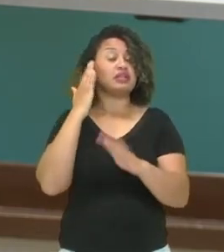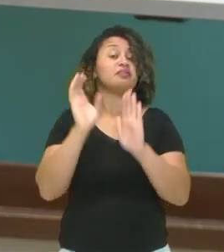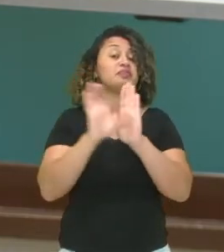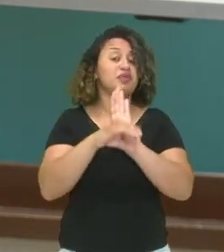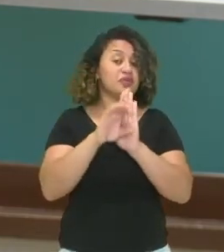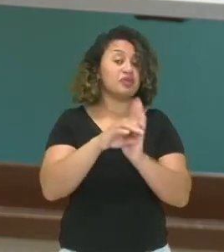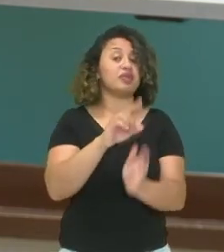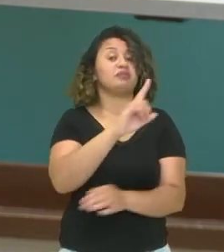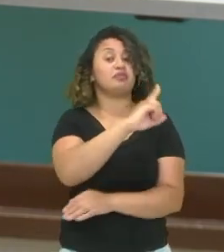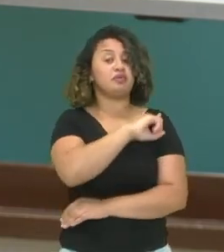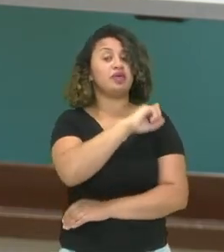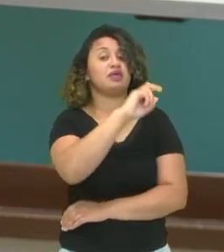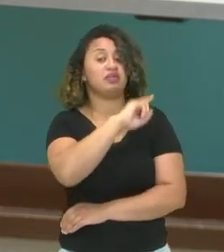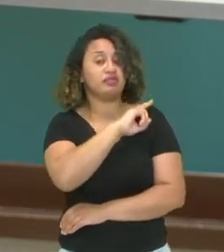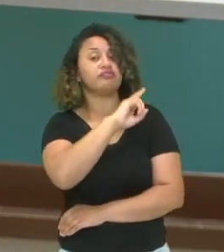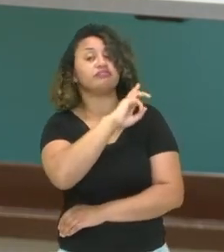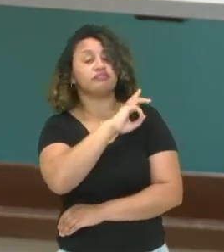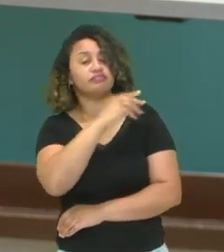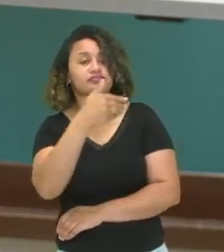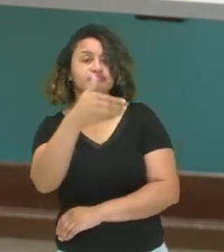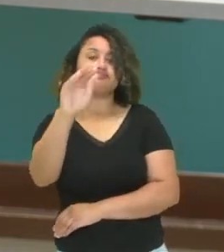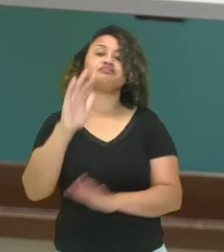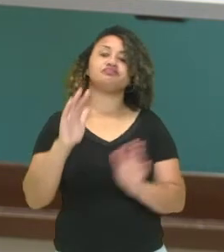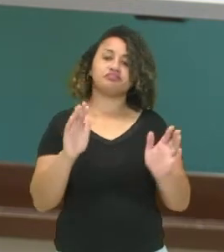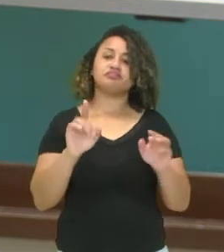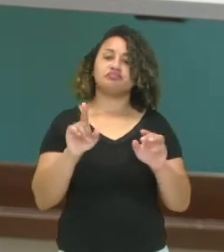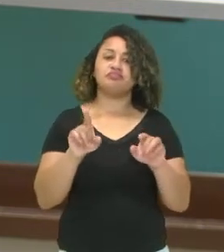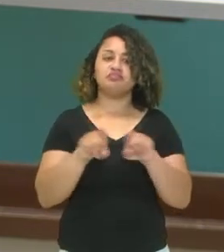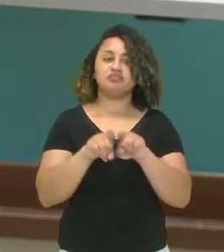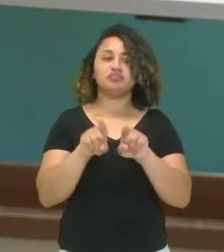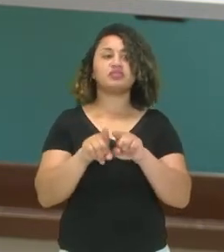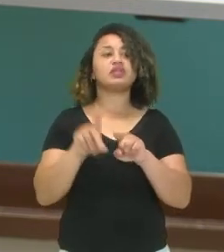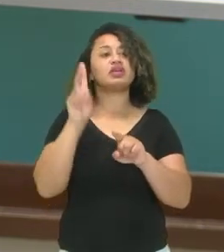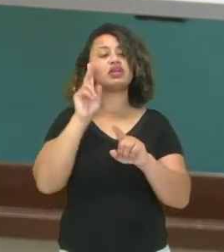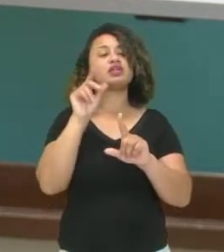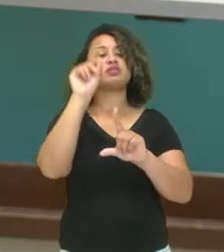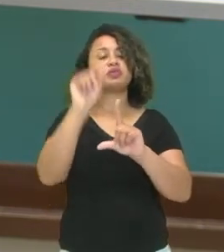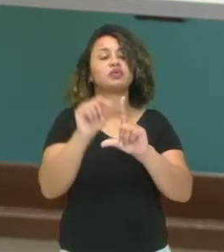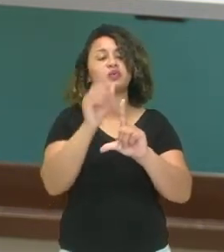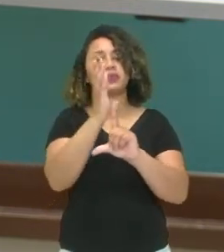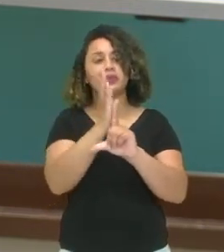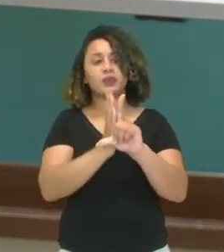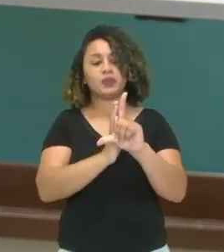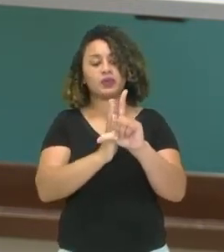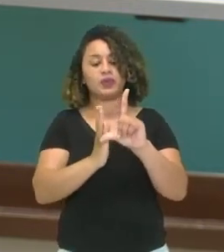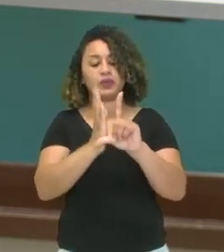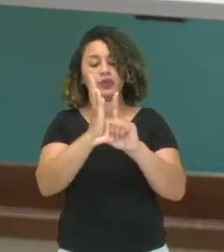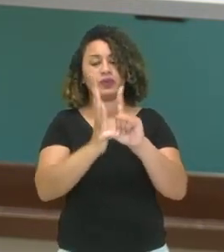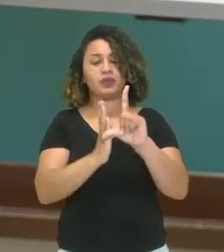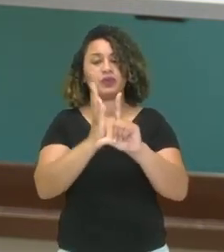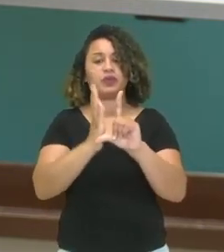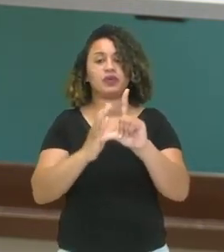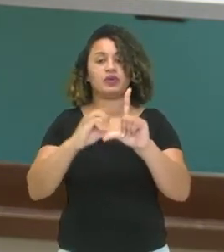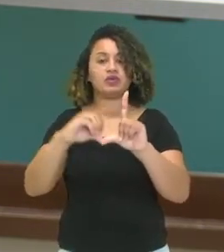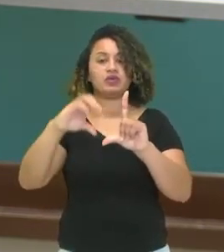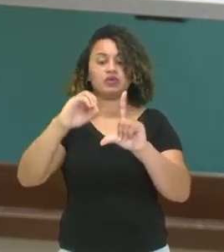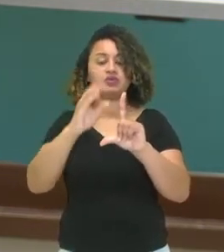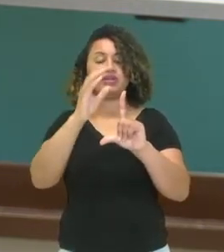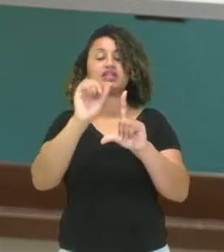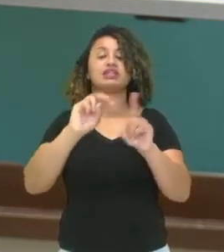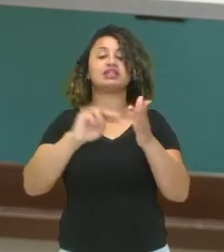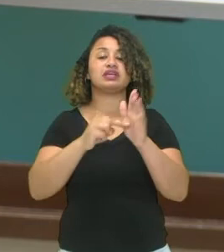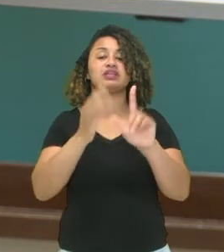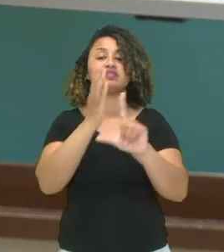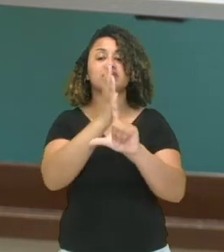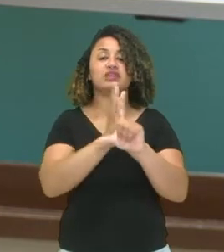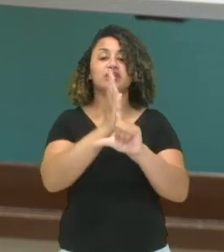assim sucessivamente. Lembre-se lá que quando o ângulo está exatamente 90 graus, ele está